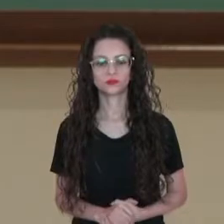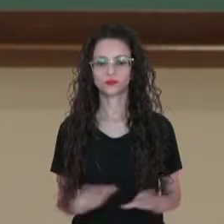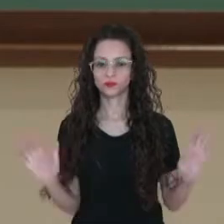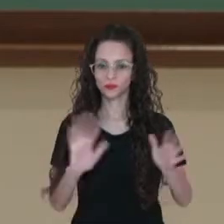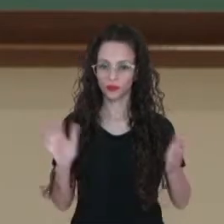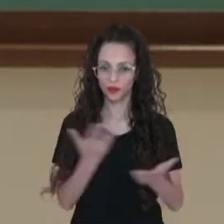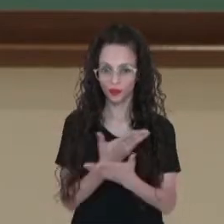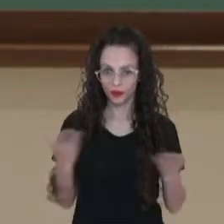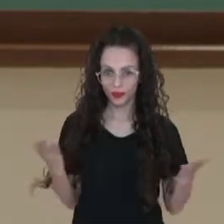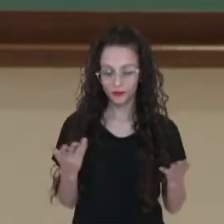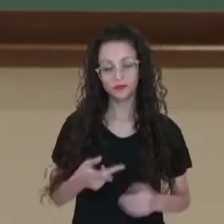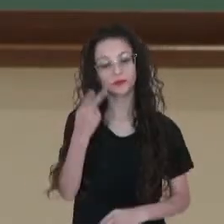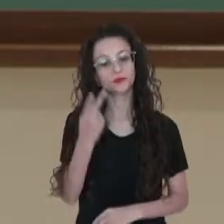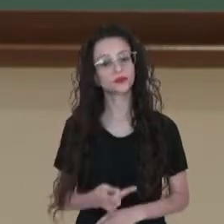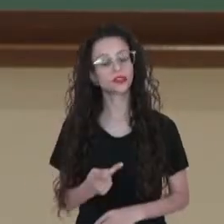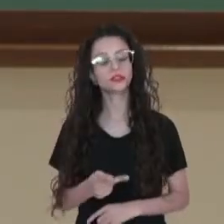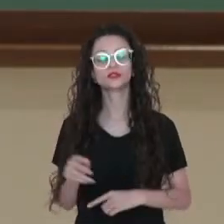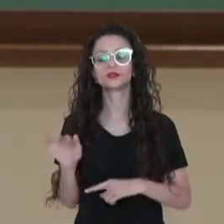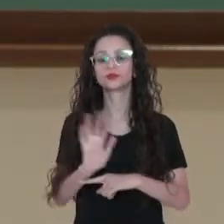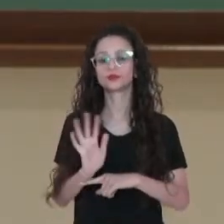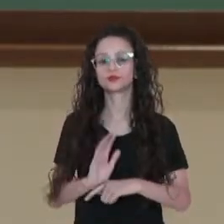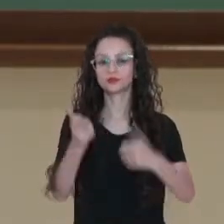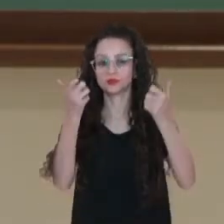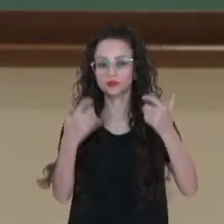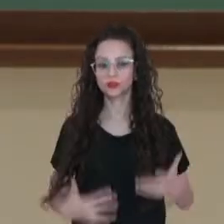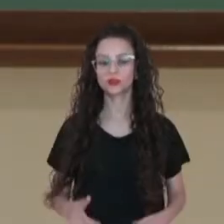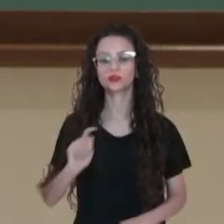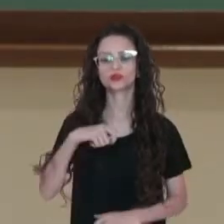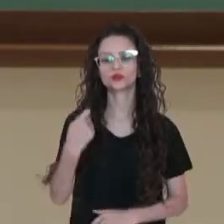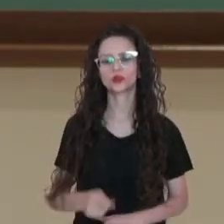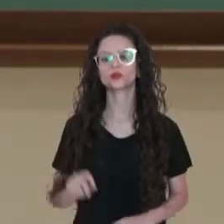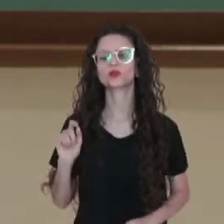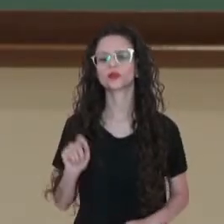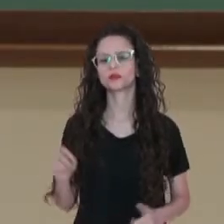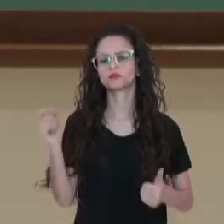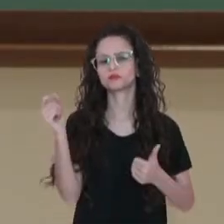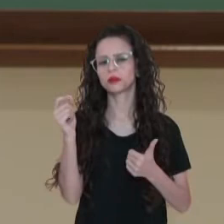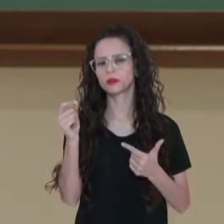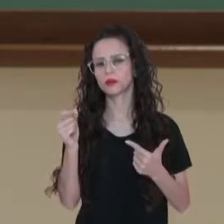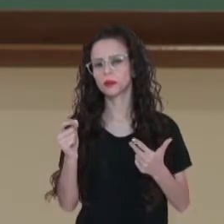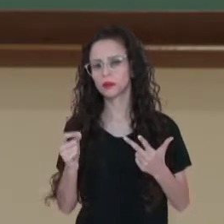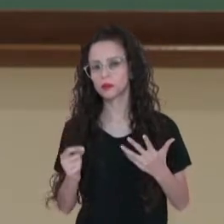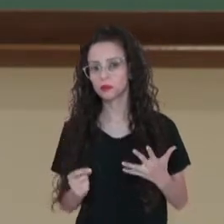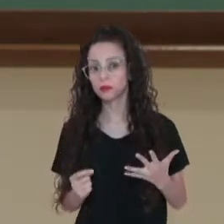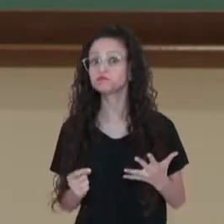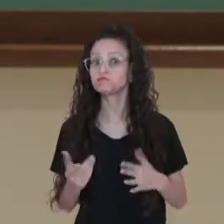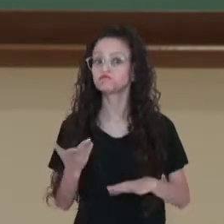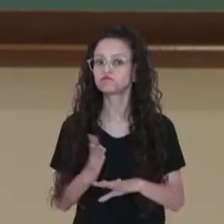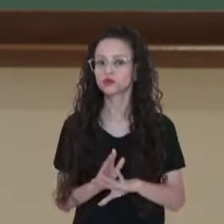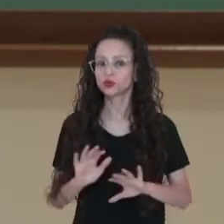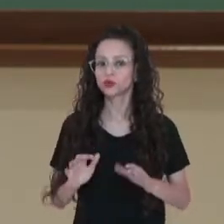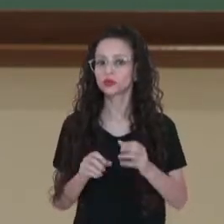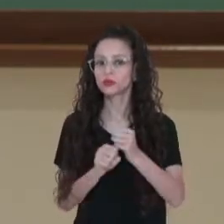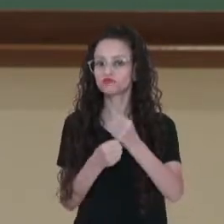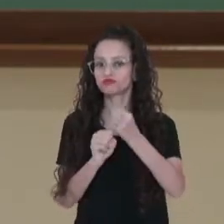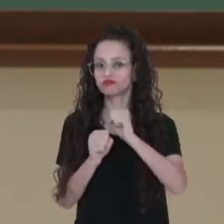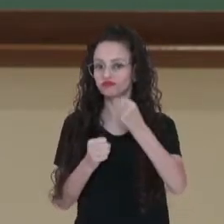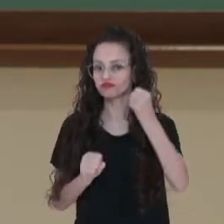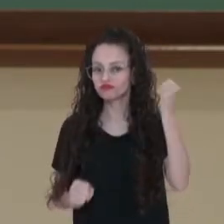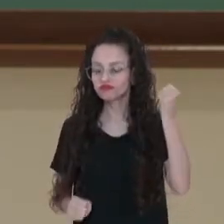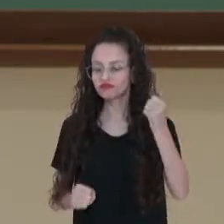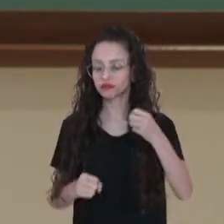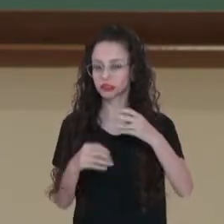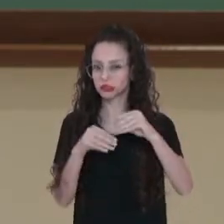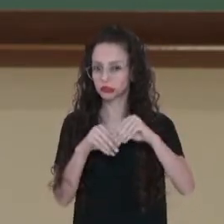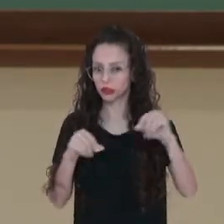Olá pessoal, nesse vídeo nós vamos falar sobre os fatores que contribuíram para a expansão do território brasileiro e vamos